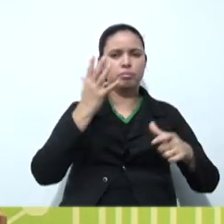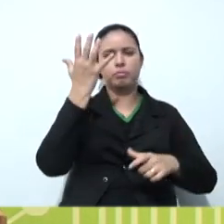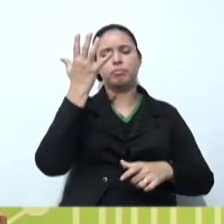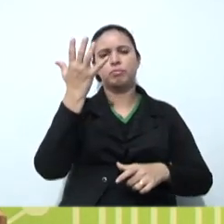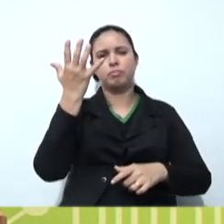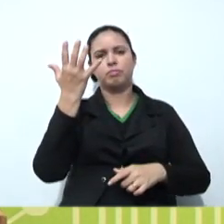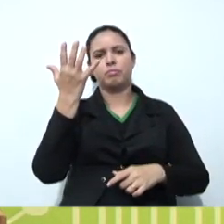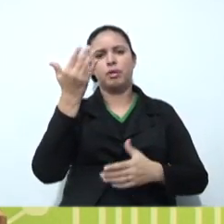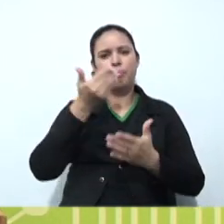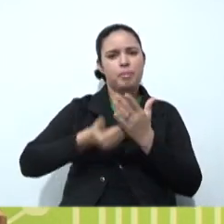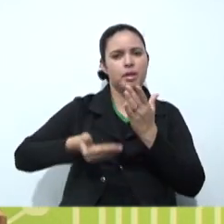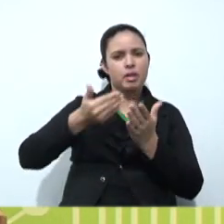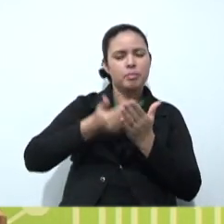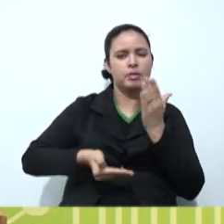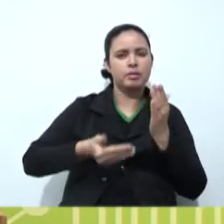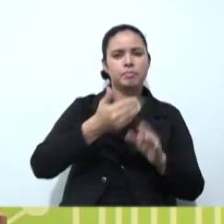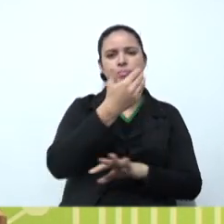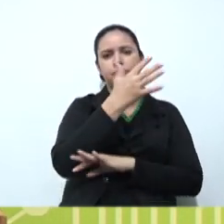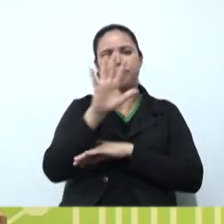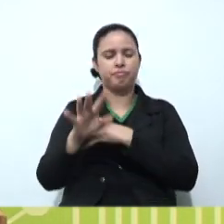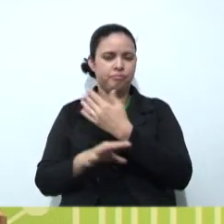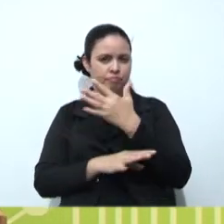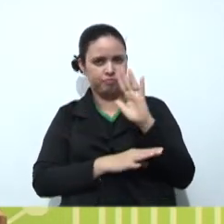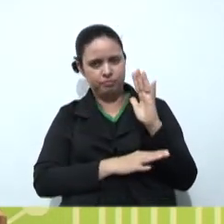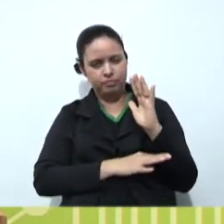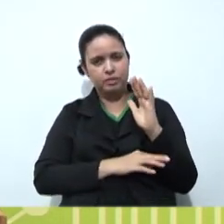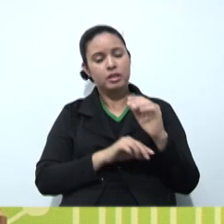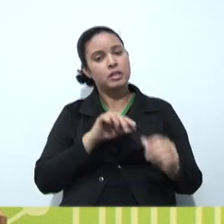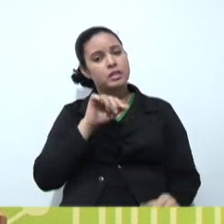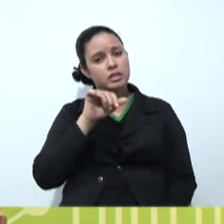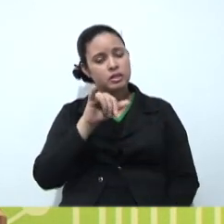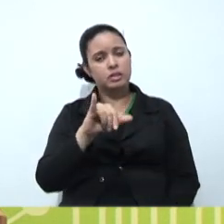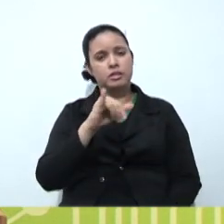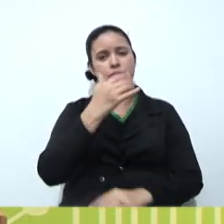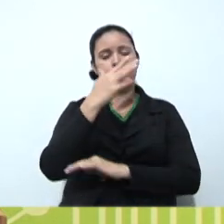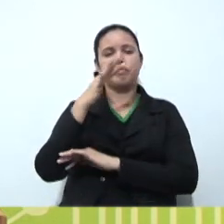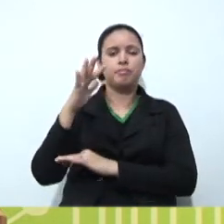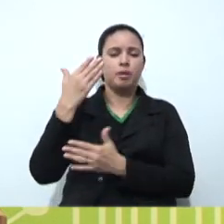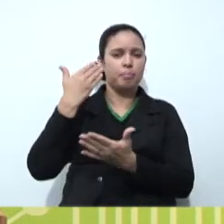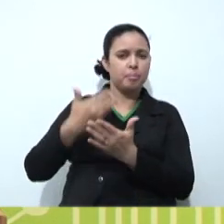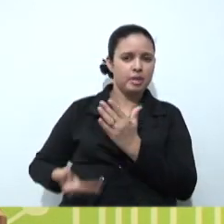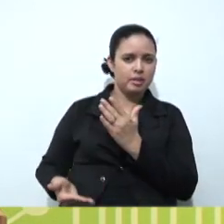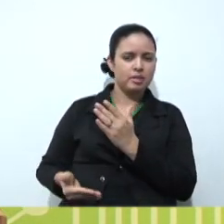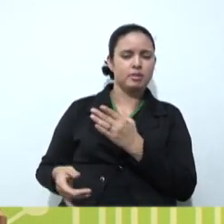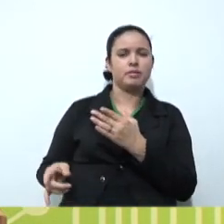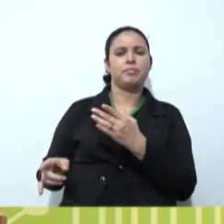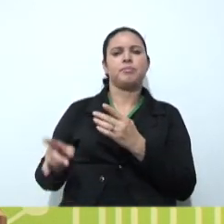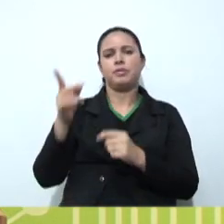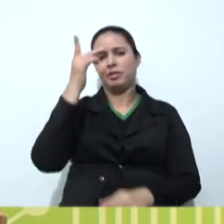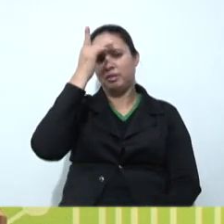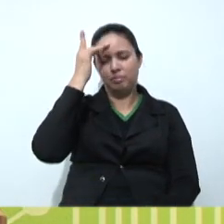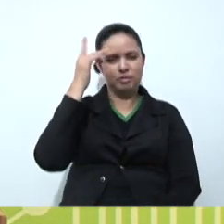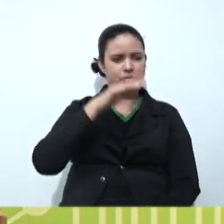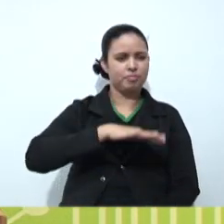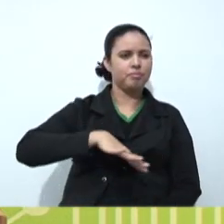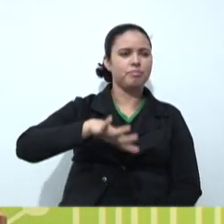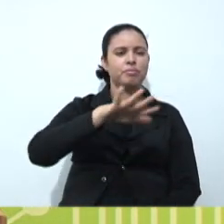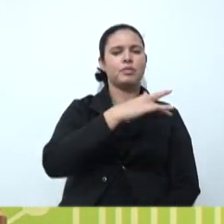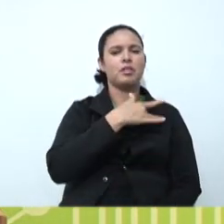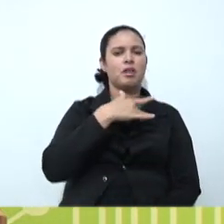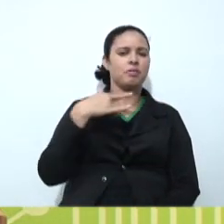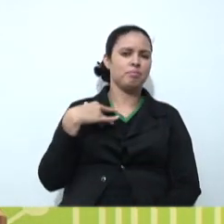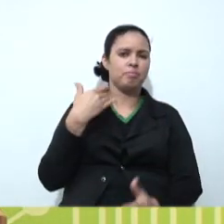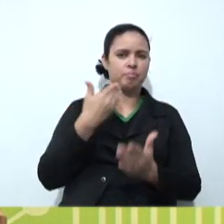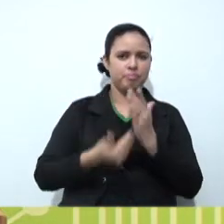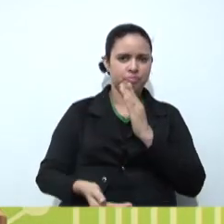prejuízos à natureza. E se causa prejuízos à natureza, ao meio ambiente, causa prejuízos à nossa saúde. Se não